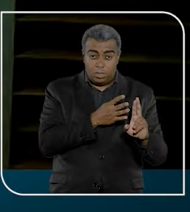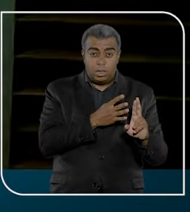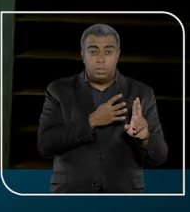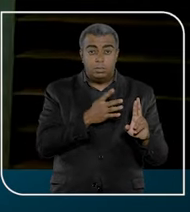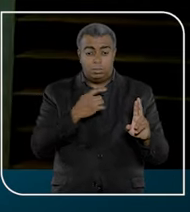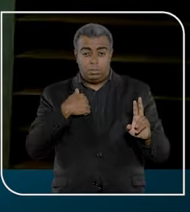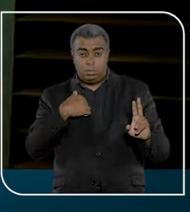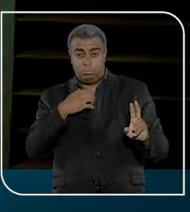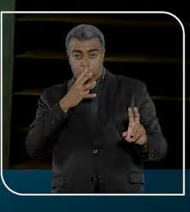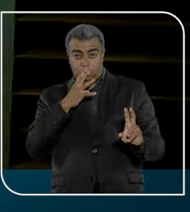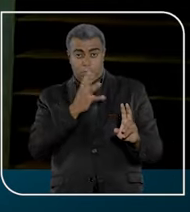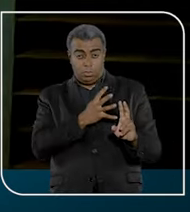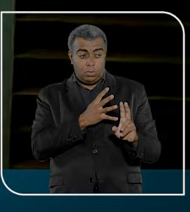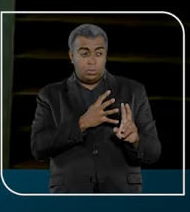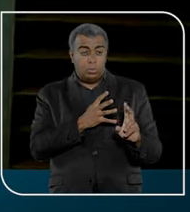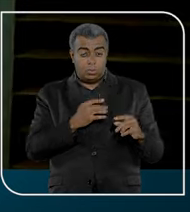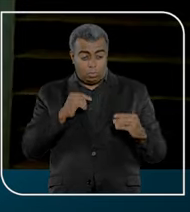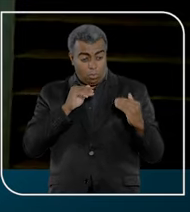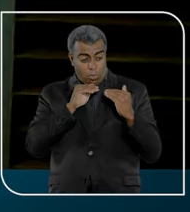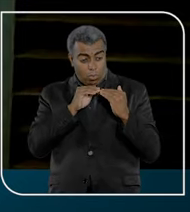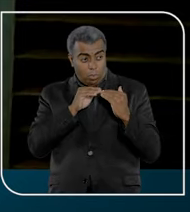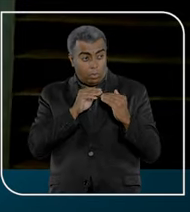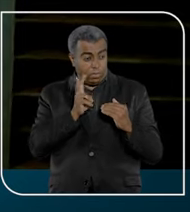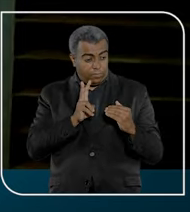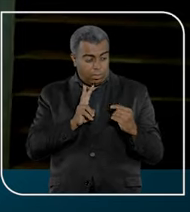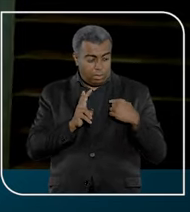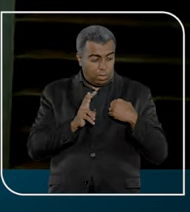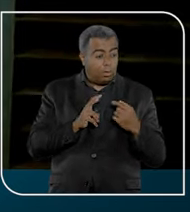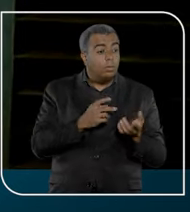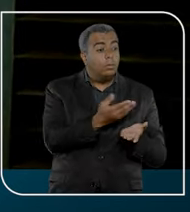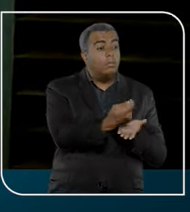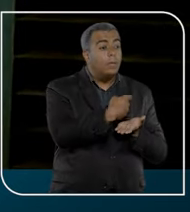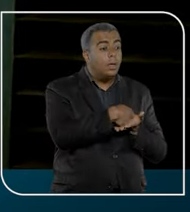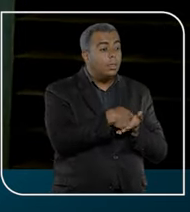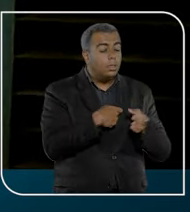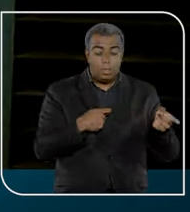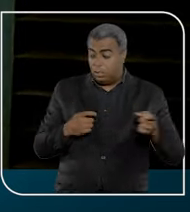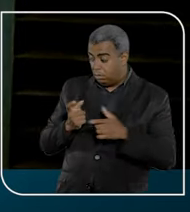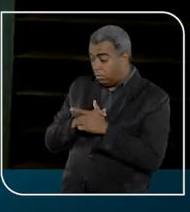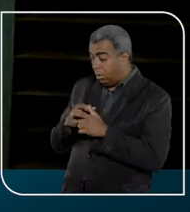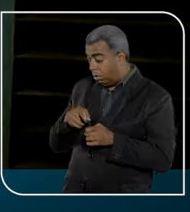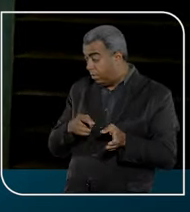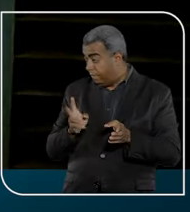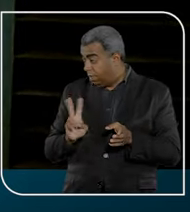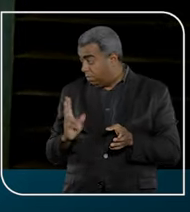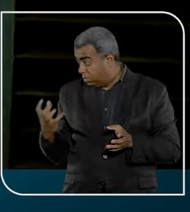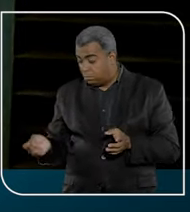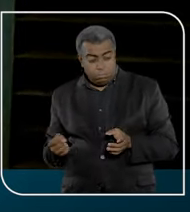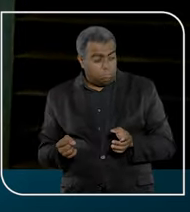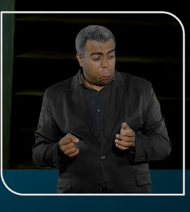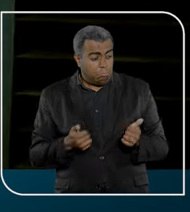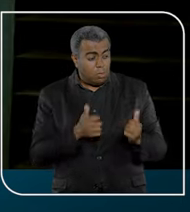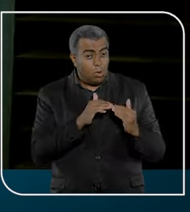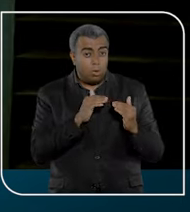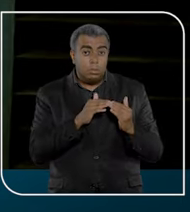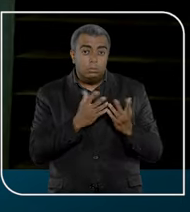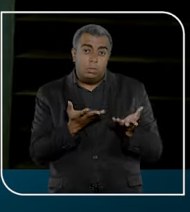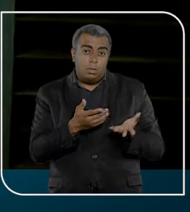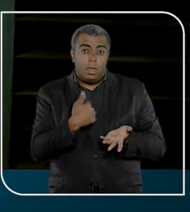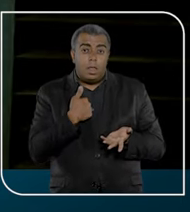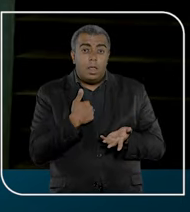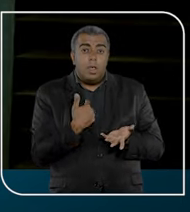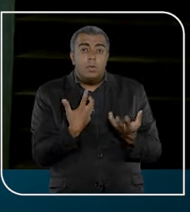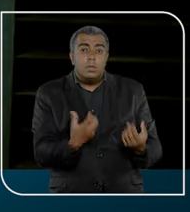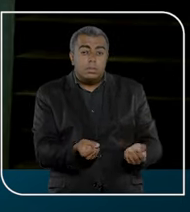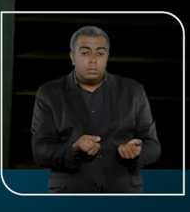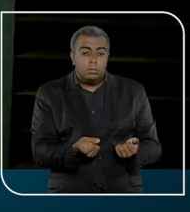o réu, que é o executado, concordam com o valor da avaliação, esse vai ser o valor. Por quê? Porque a execução ela é feita